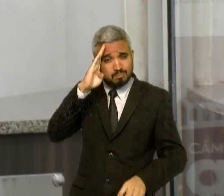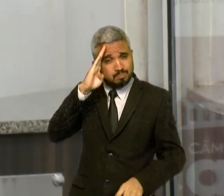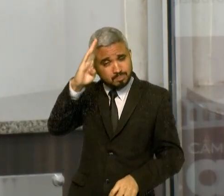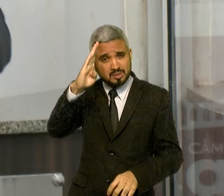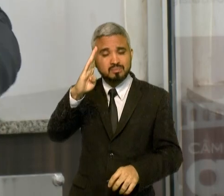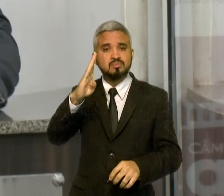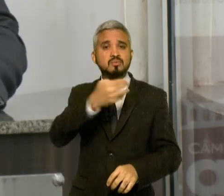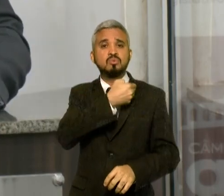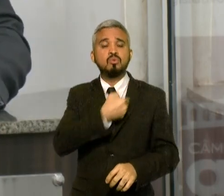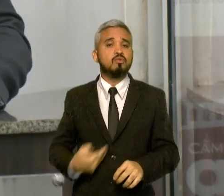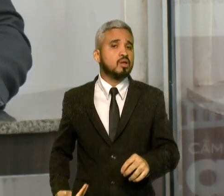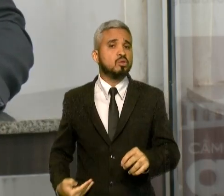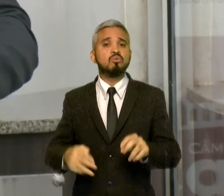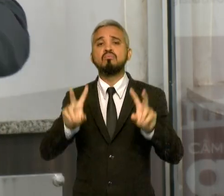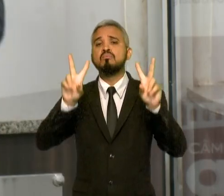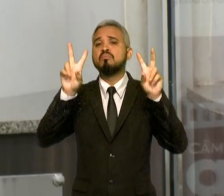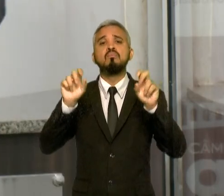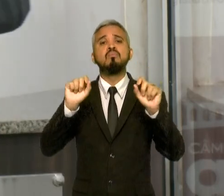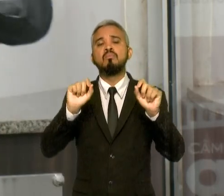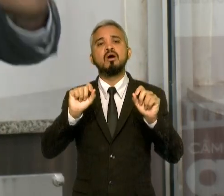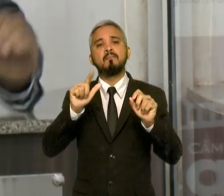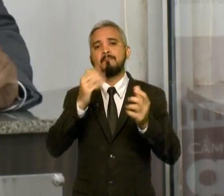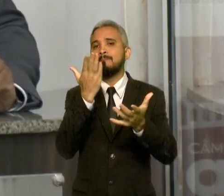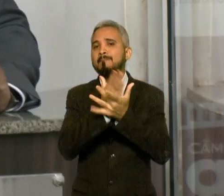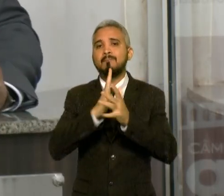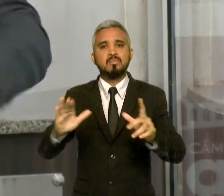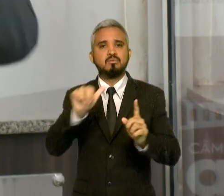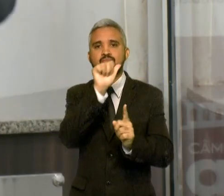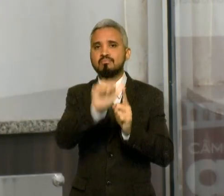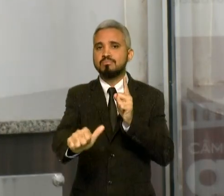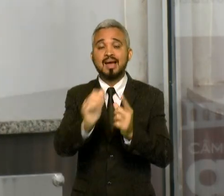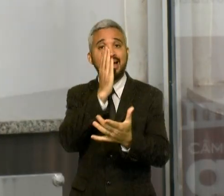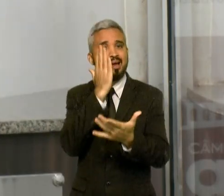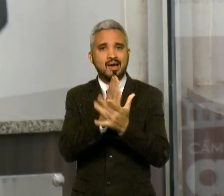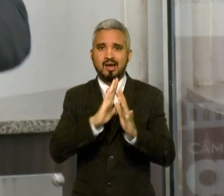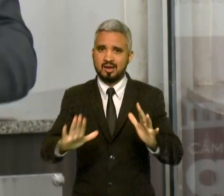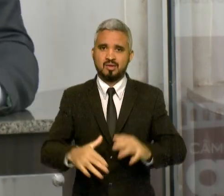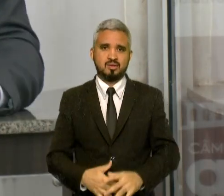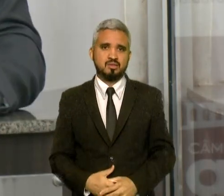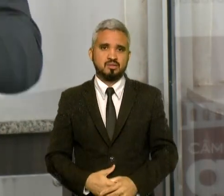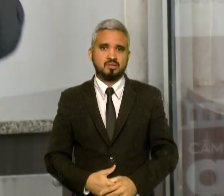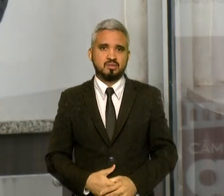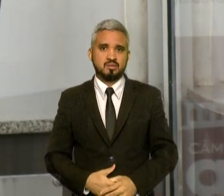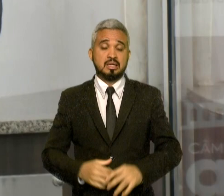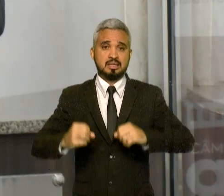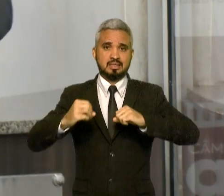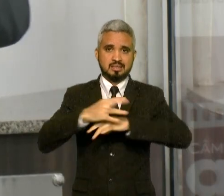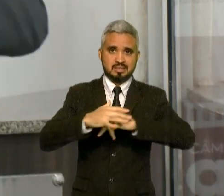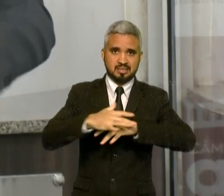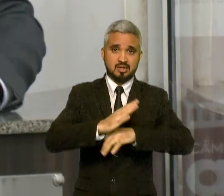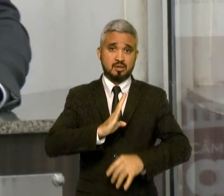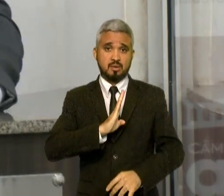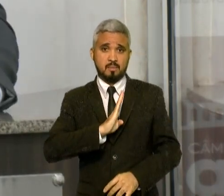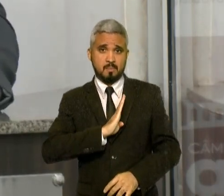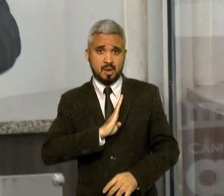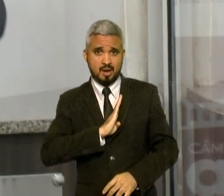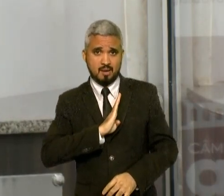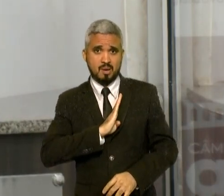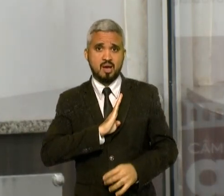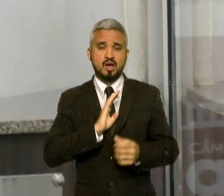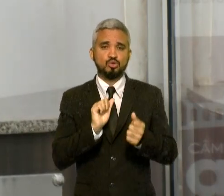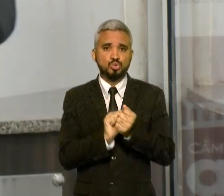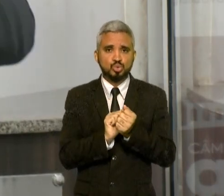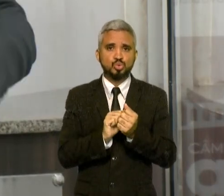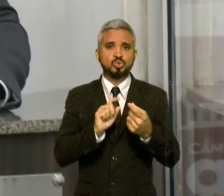em todo o Maranhão. E por onde a gente passa? Se vamos à cidade de Bacabal, junto com meu amigo deputado Davi Brandão, com o